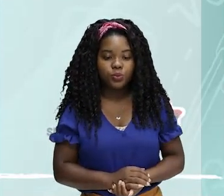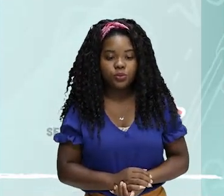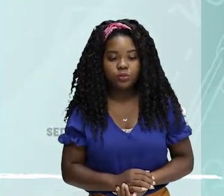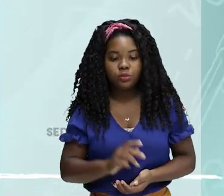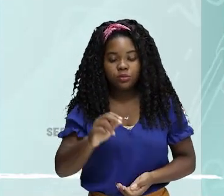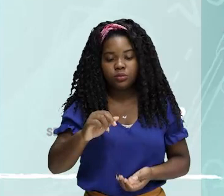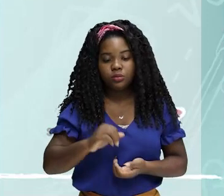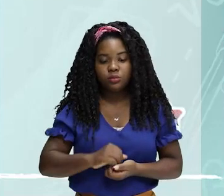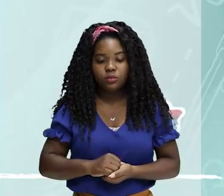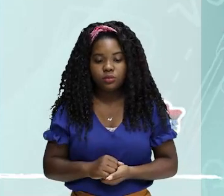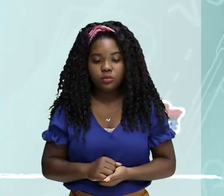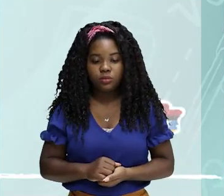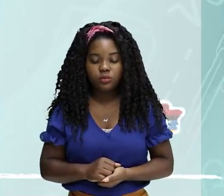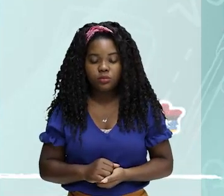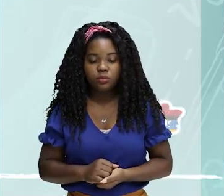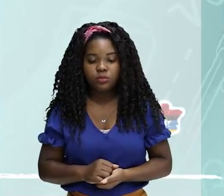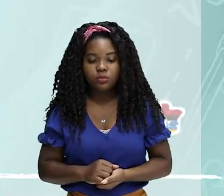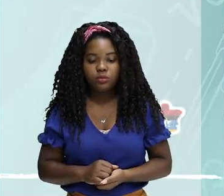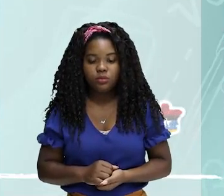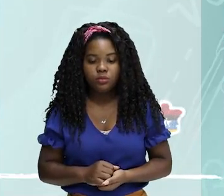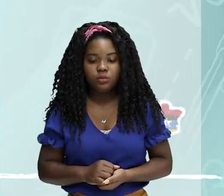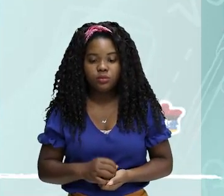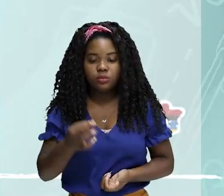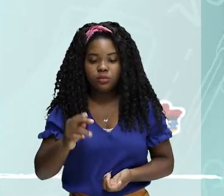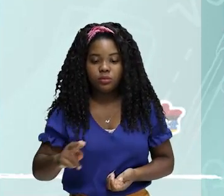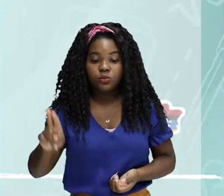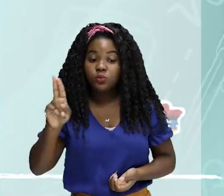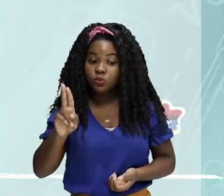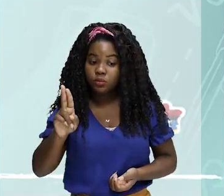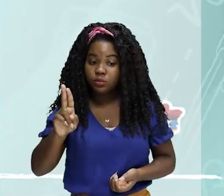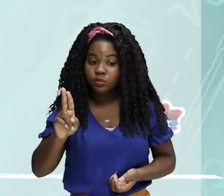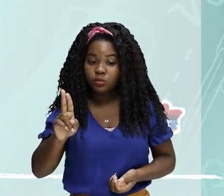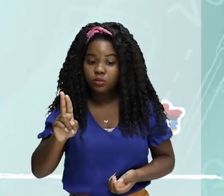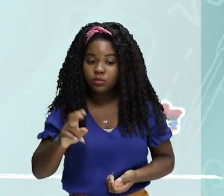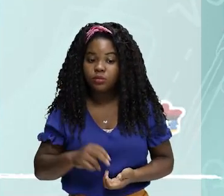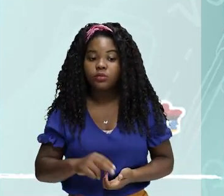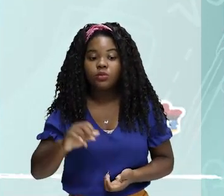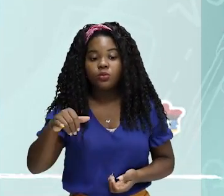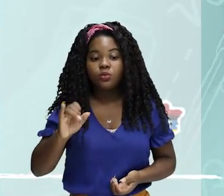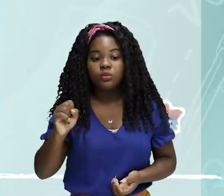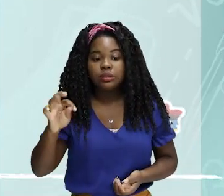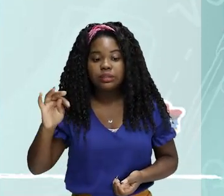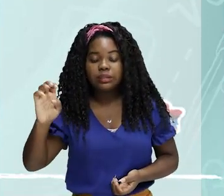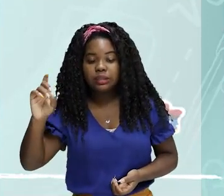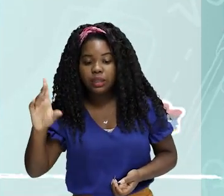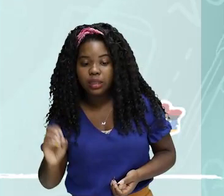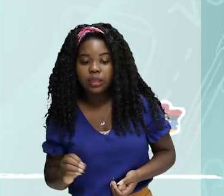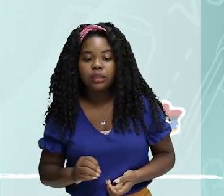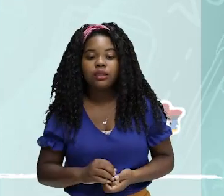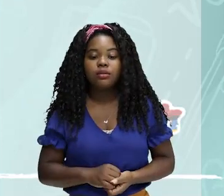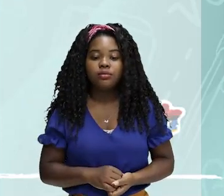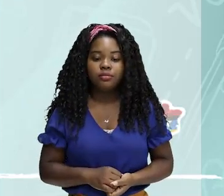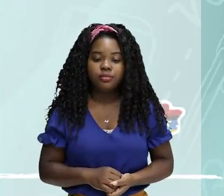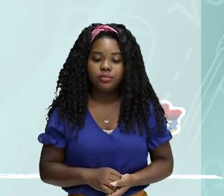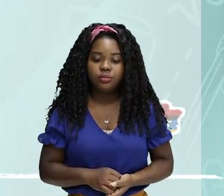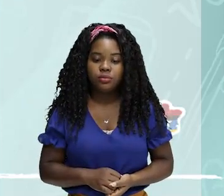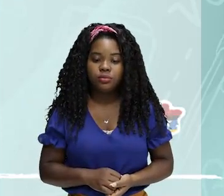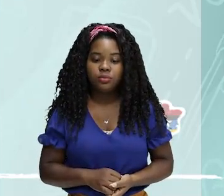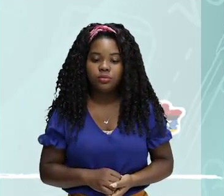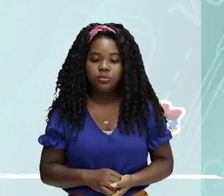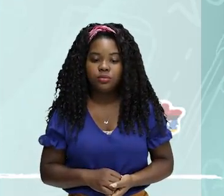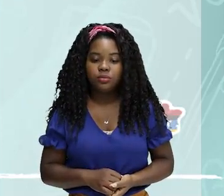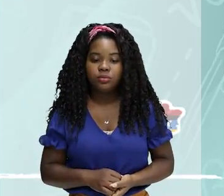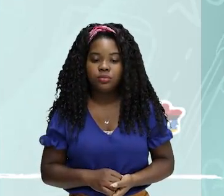sido, tú hayas sido, usted haya sido, hayamos